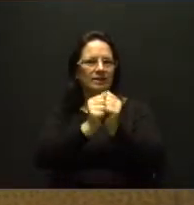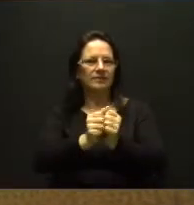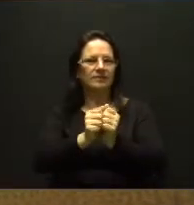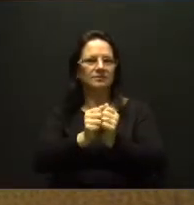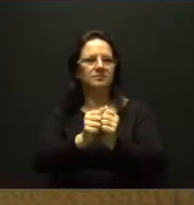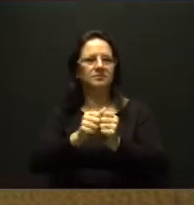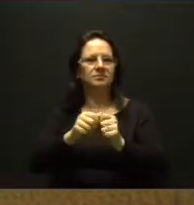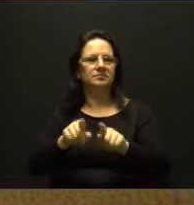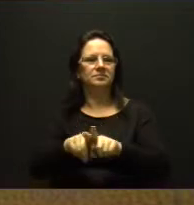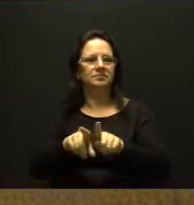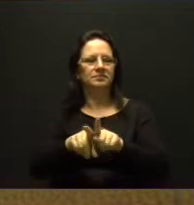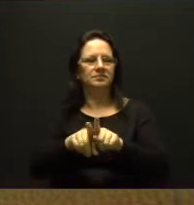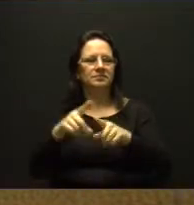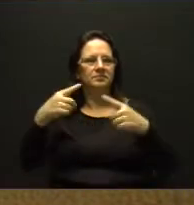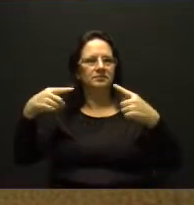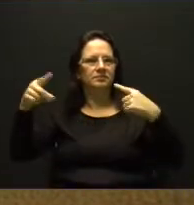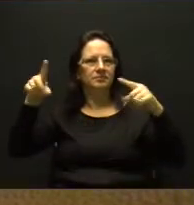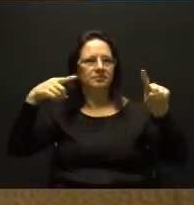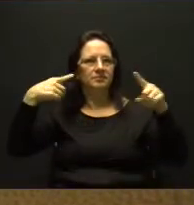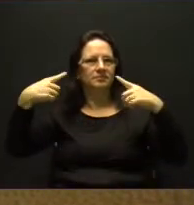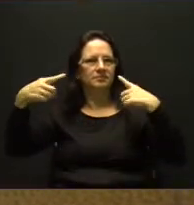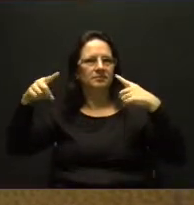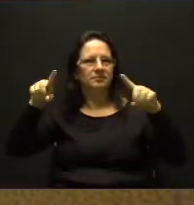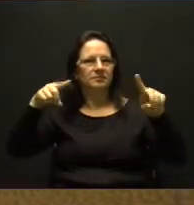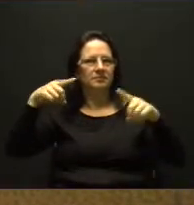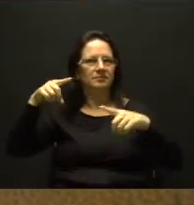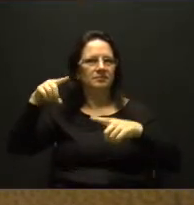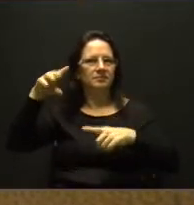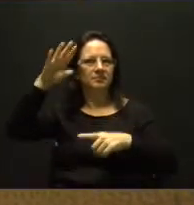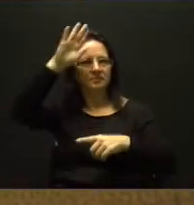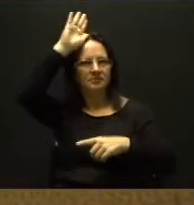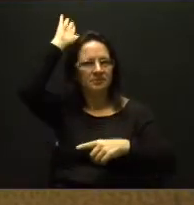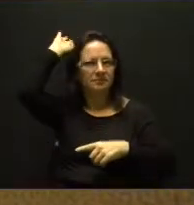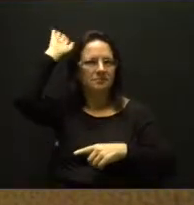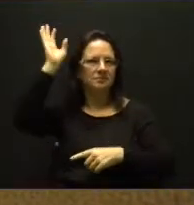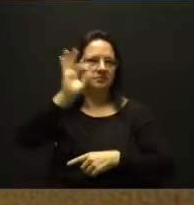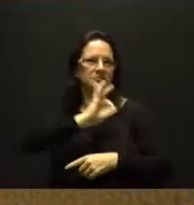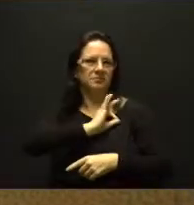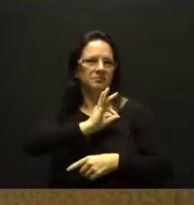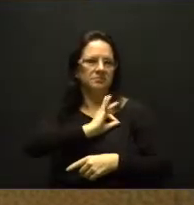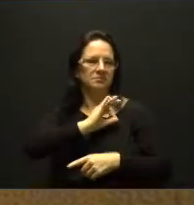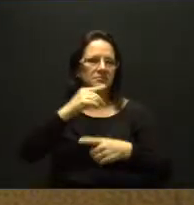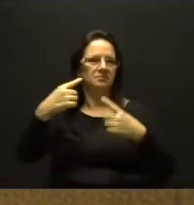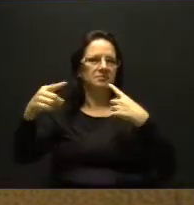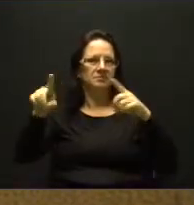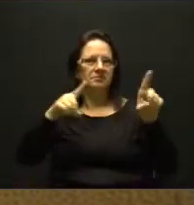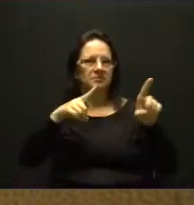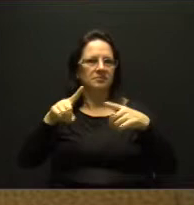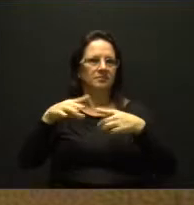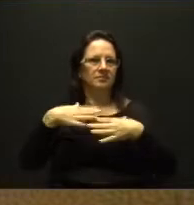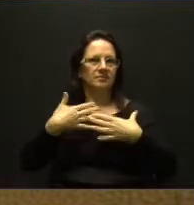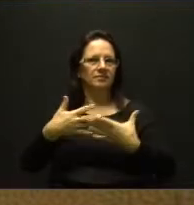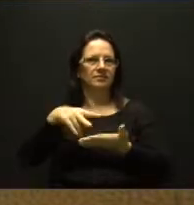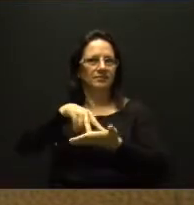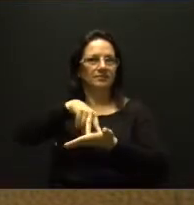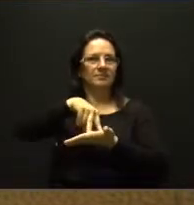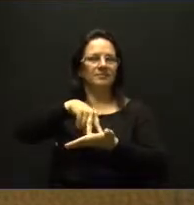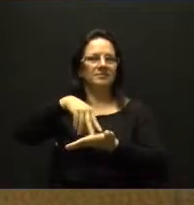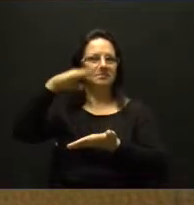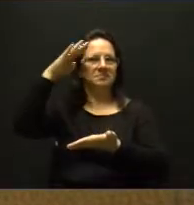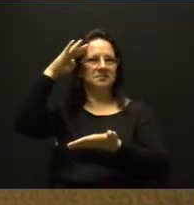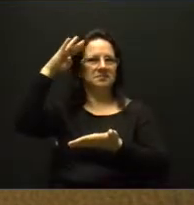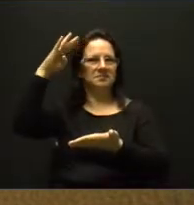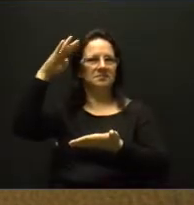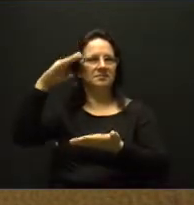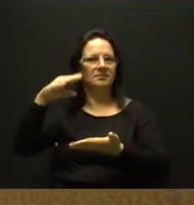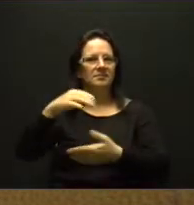escuta o hino da polícia militar de bombeiro em casa o filme em posição de sentido saudade é